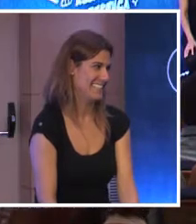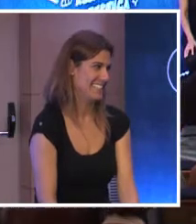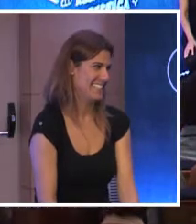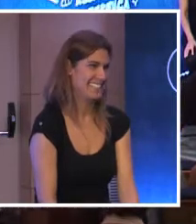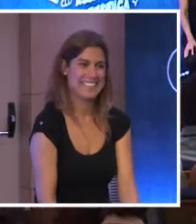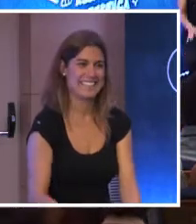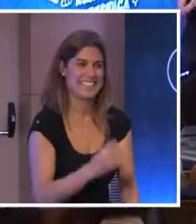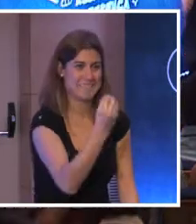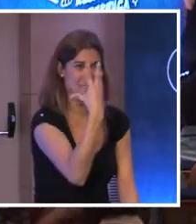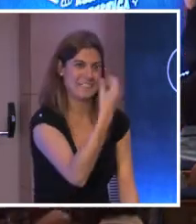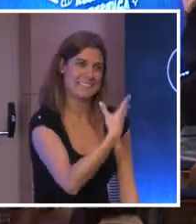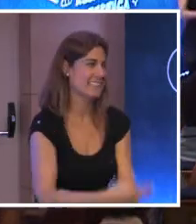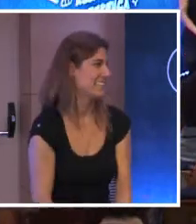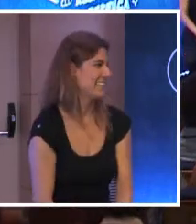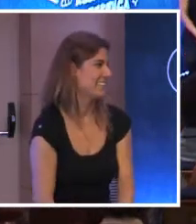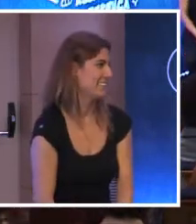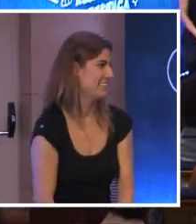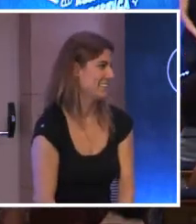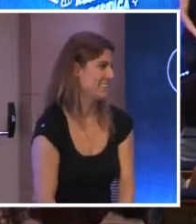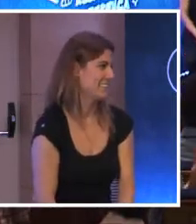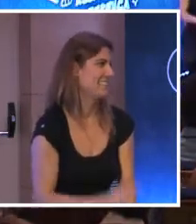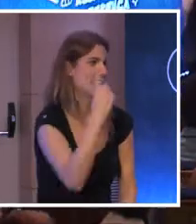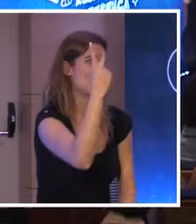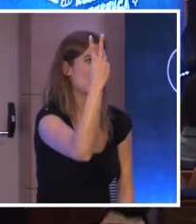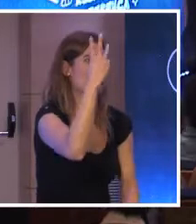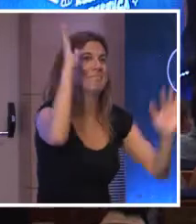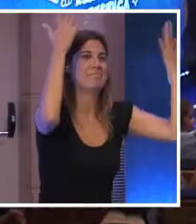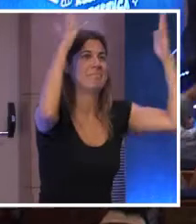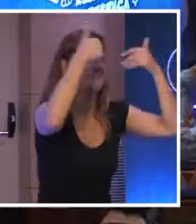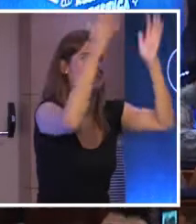selfie. Um, dois, três. Ei!